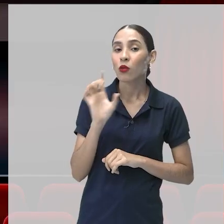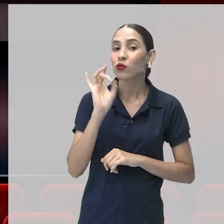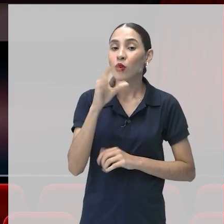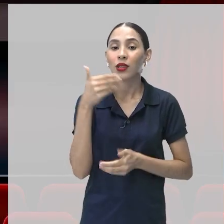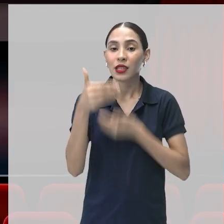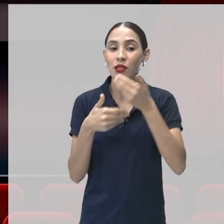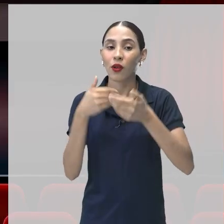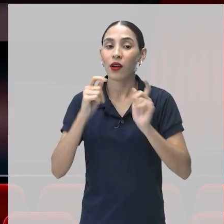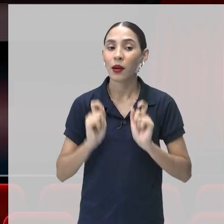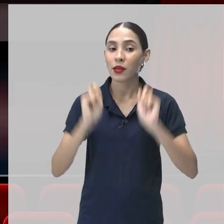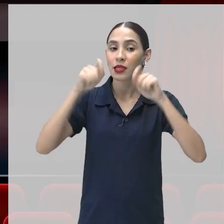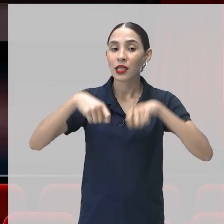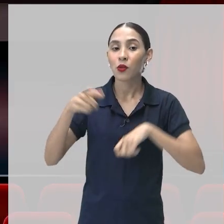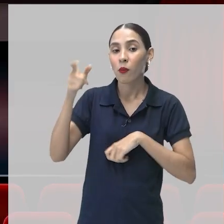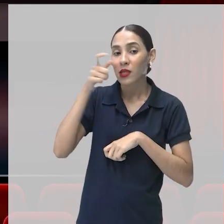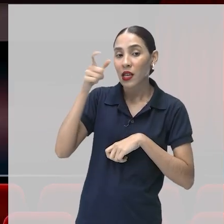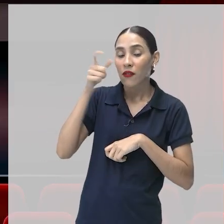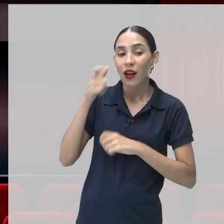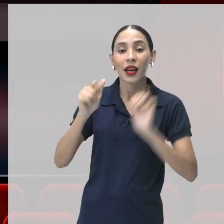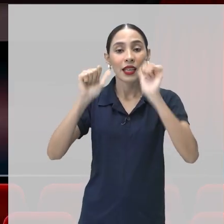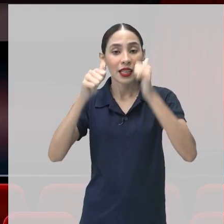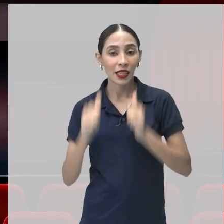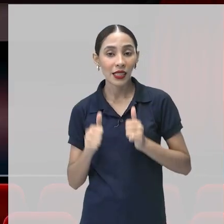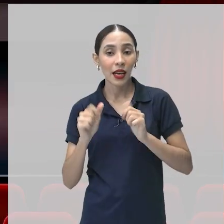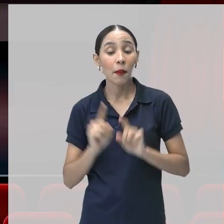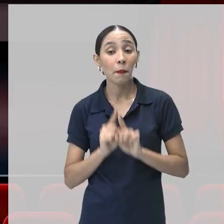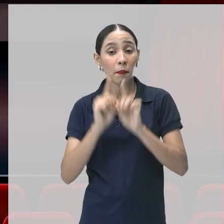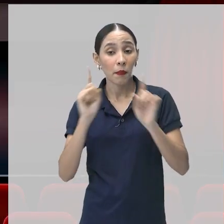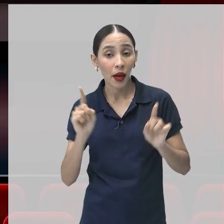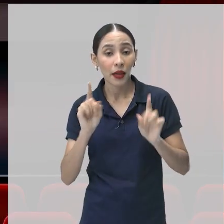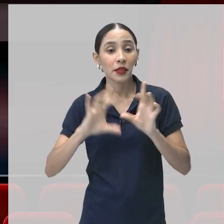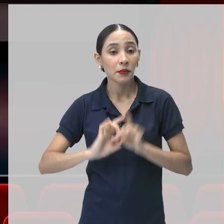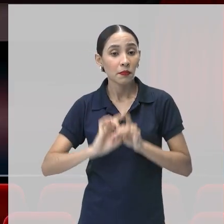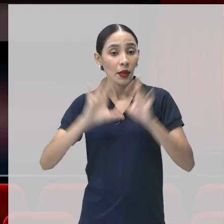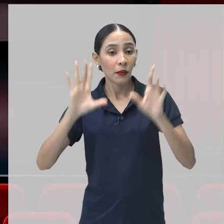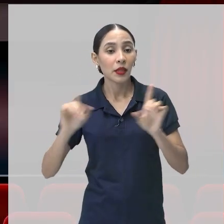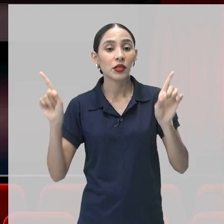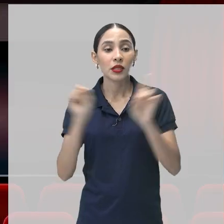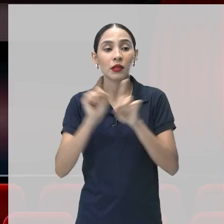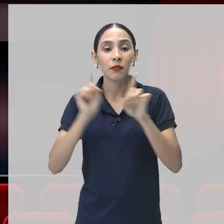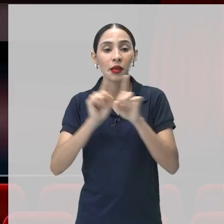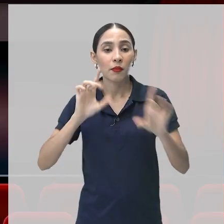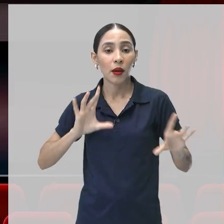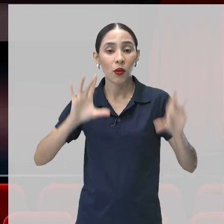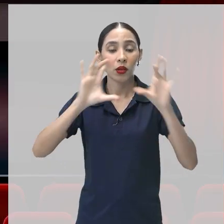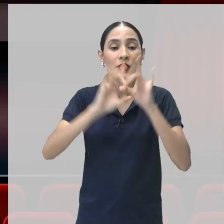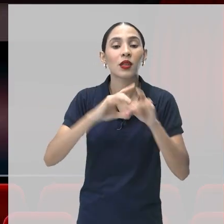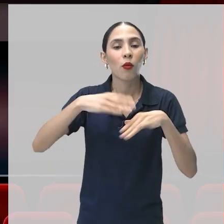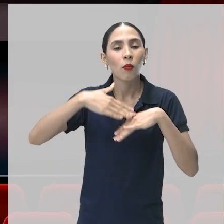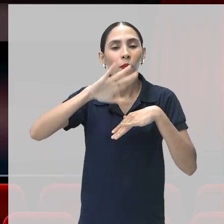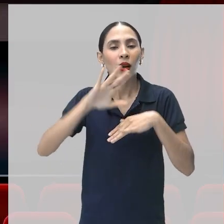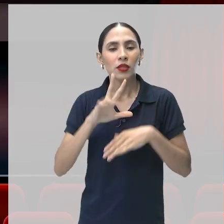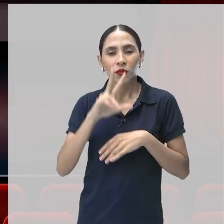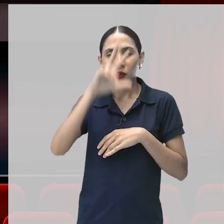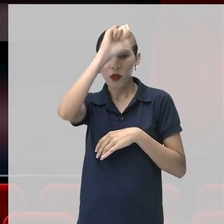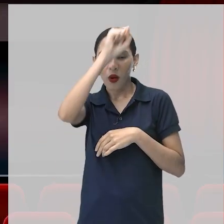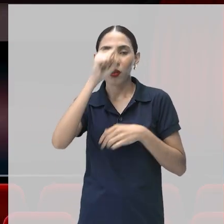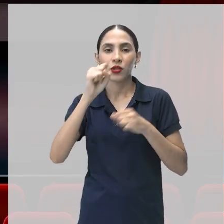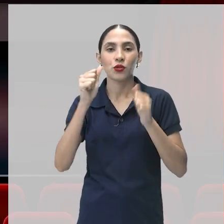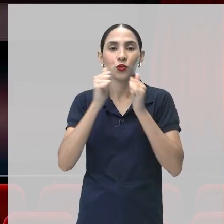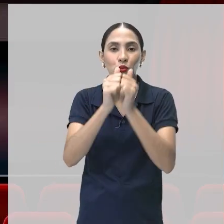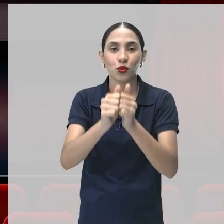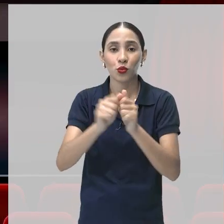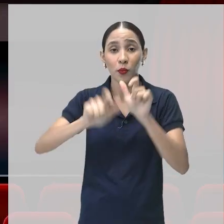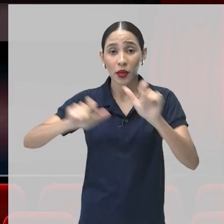desenvolve a capacidade de observar e interpretar, mas também permite uma conexão mais profunda com o